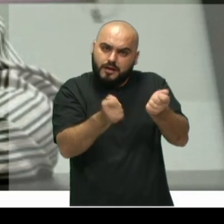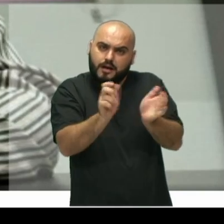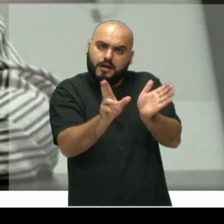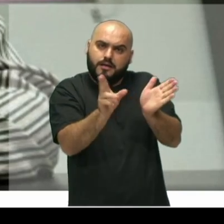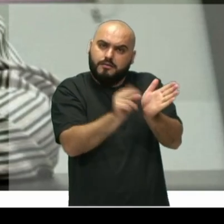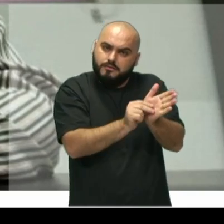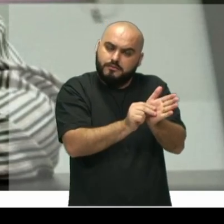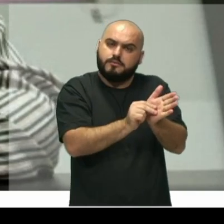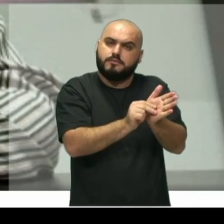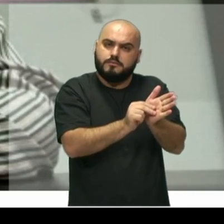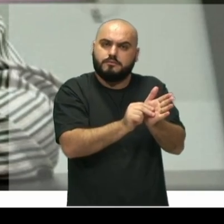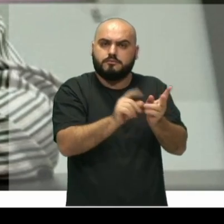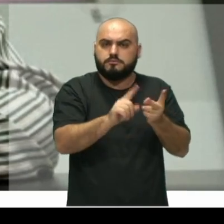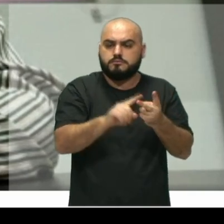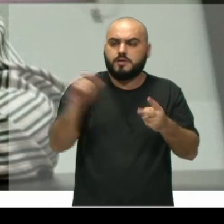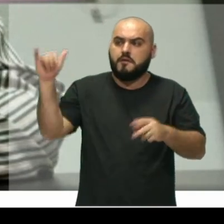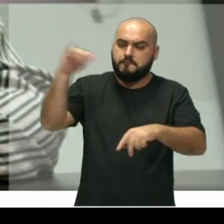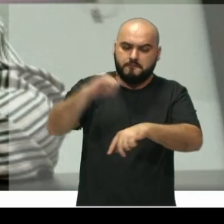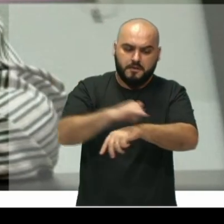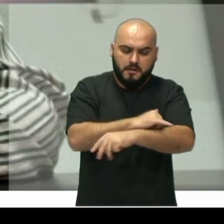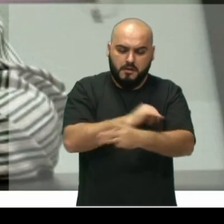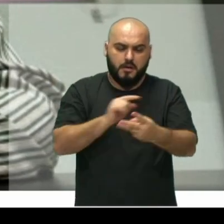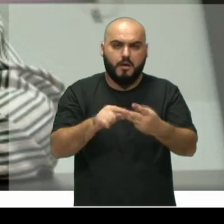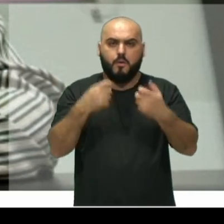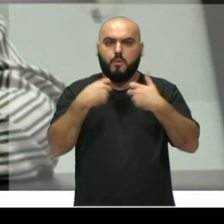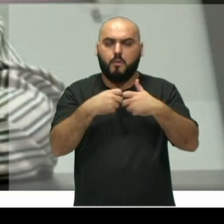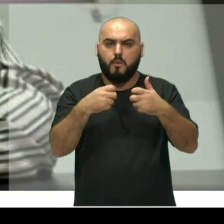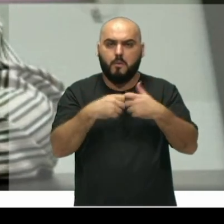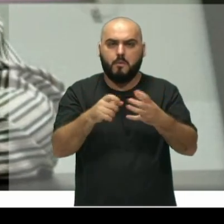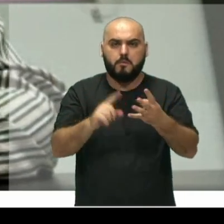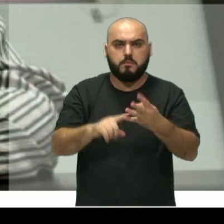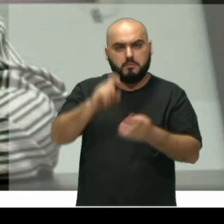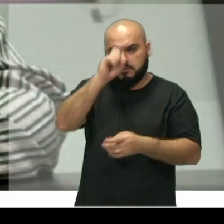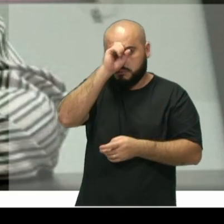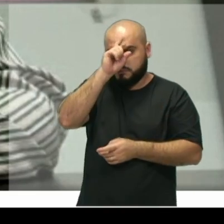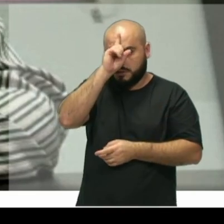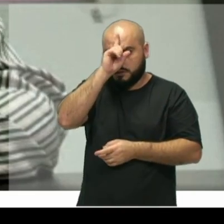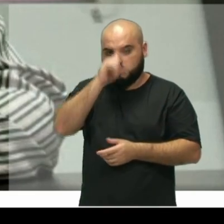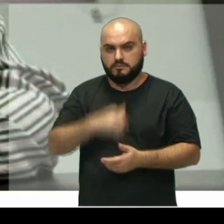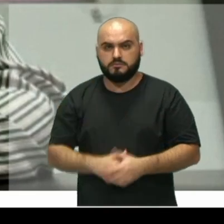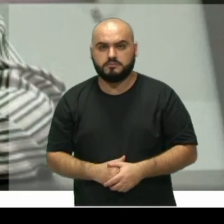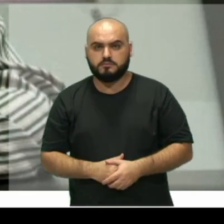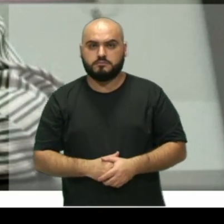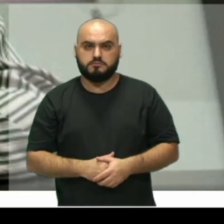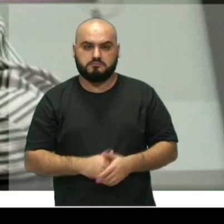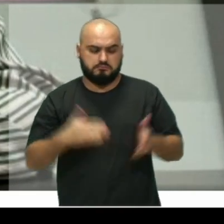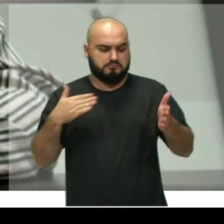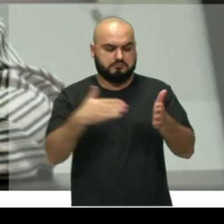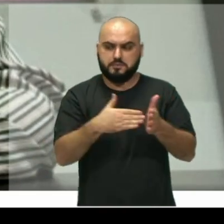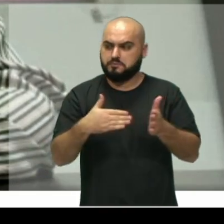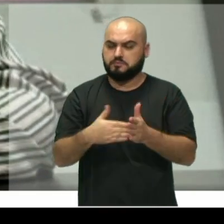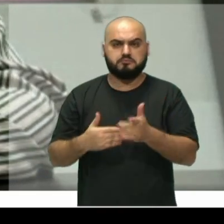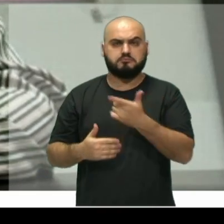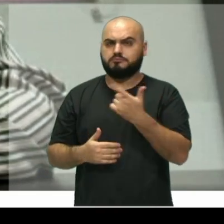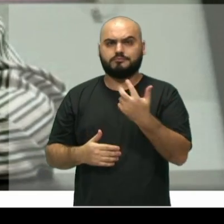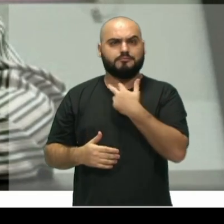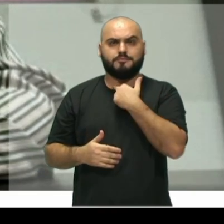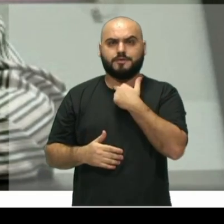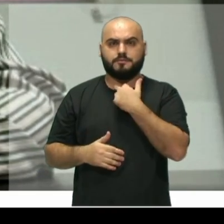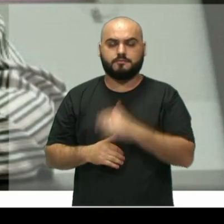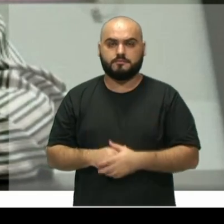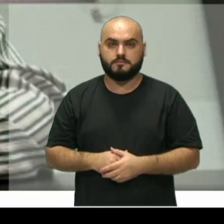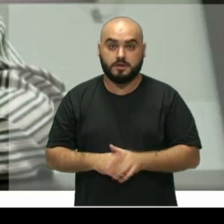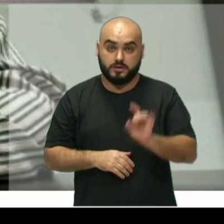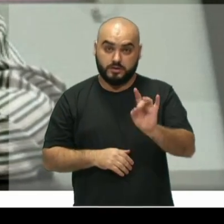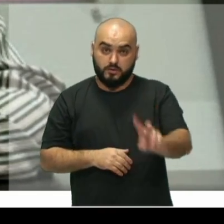aplicativo, avião, ônibus, hospitais. A restrição ela é em único 2 casos, que é em